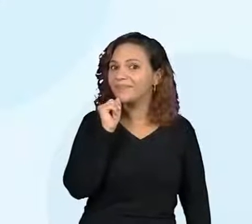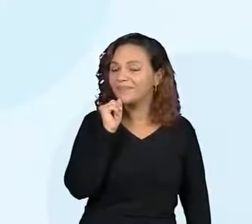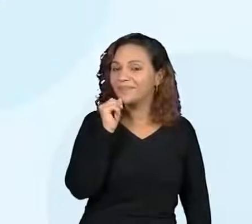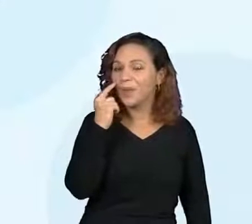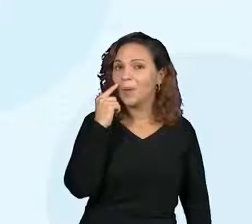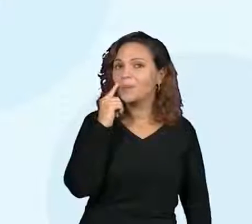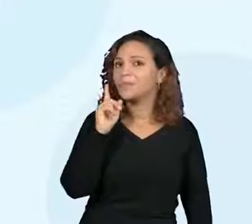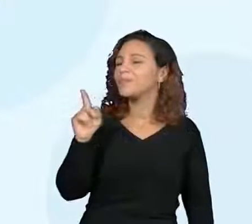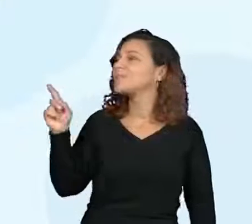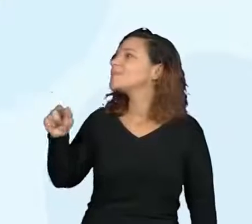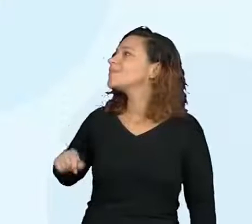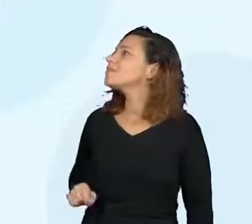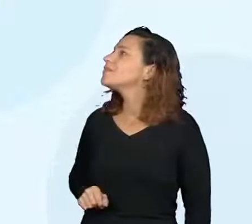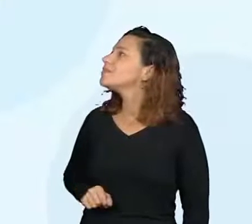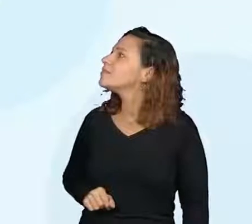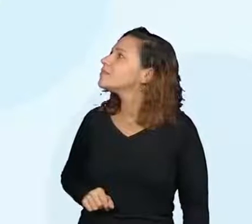sonho.